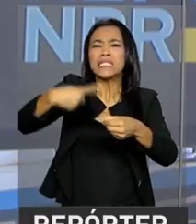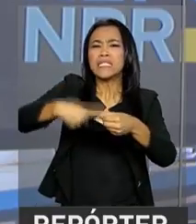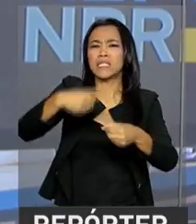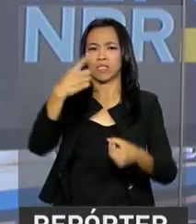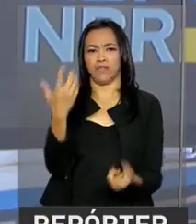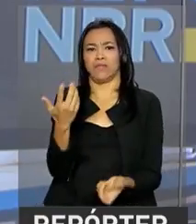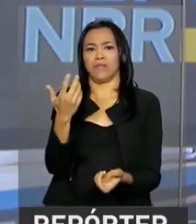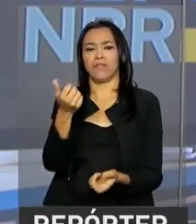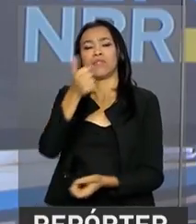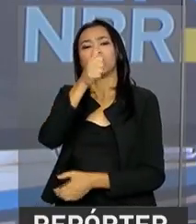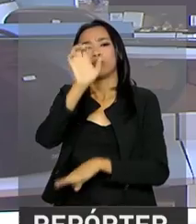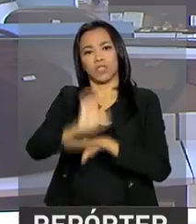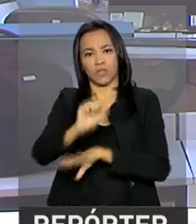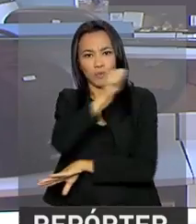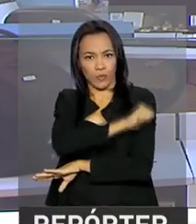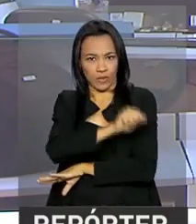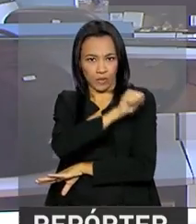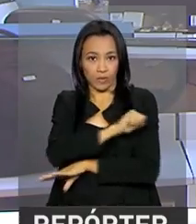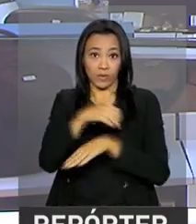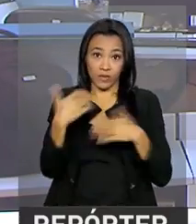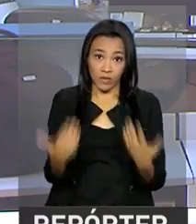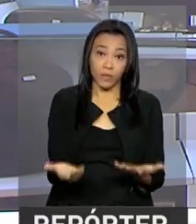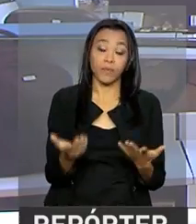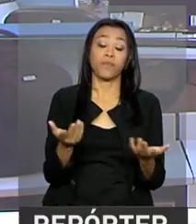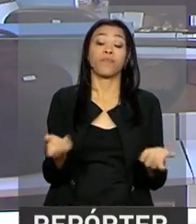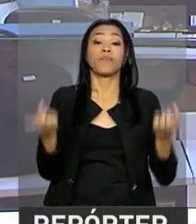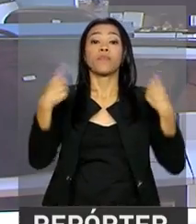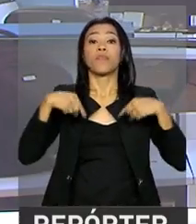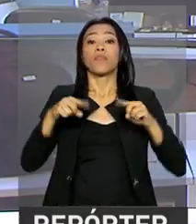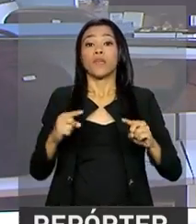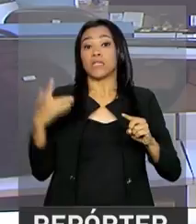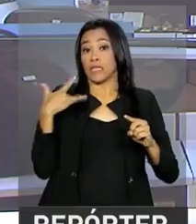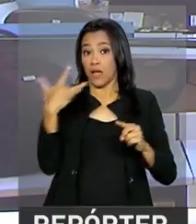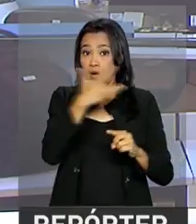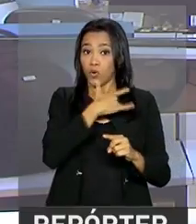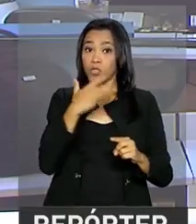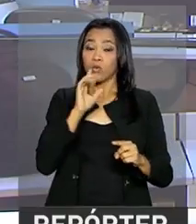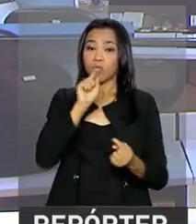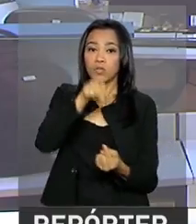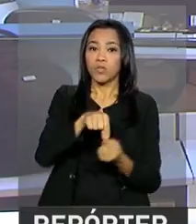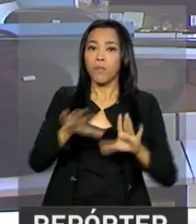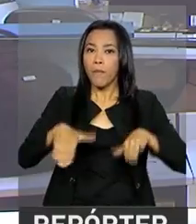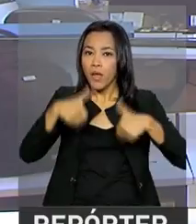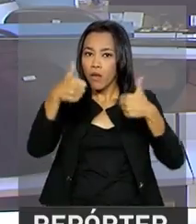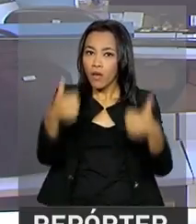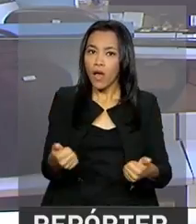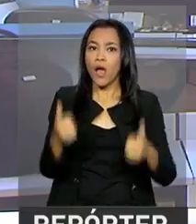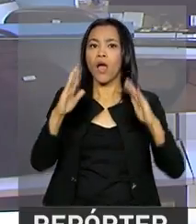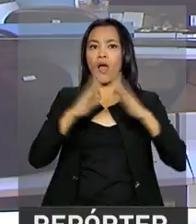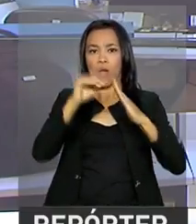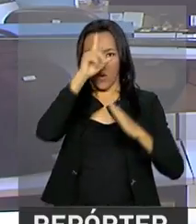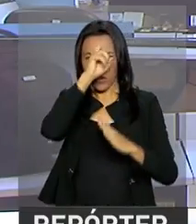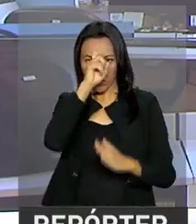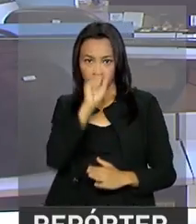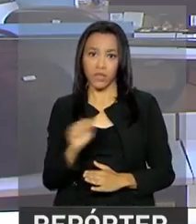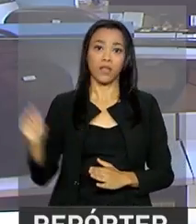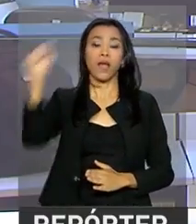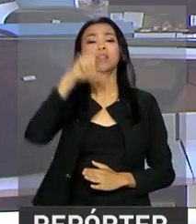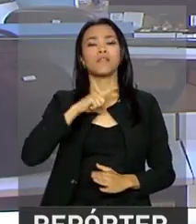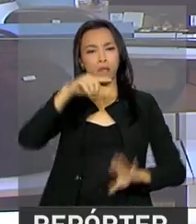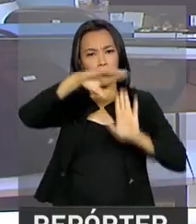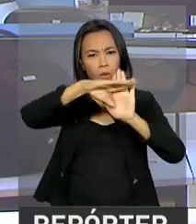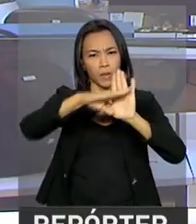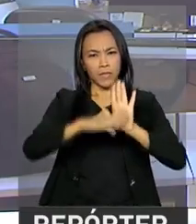do Rio de Janeiro e ainda falando de saúde para melhorar o serviço público de saúde hospitais estão com programação